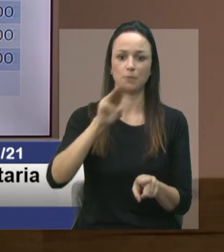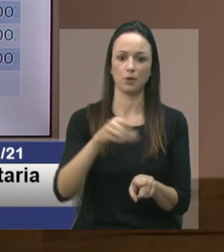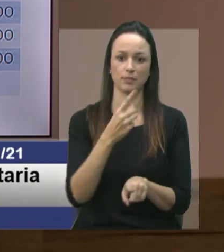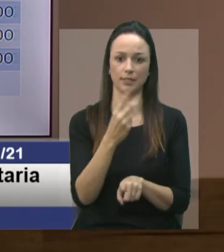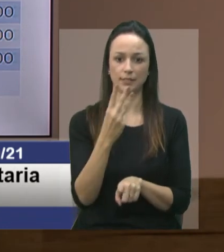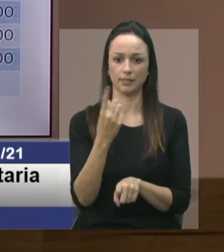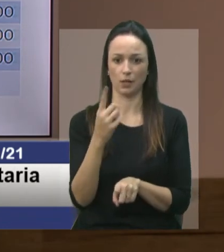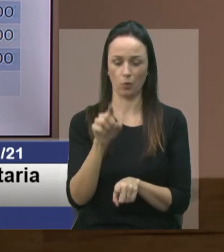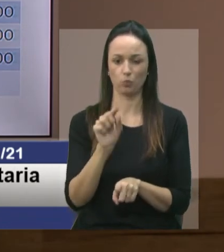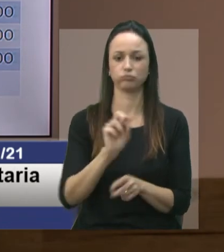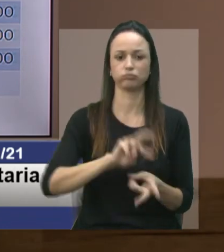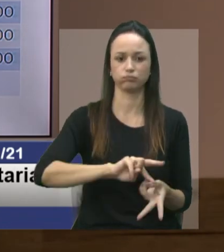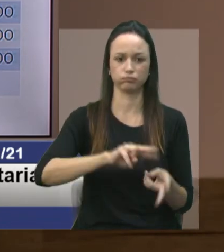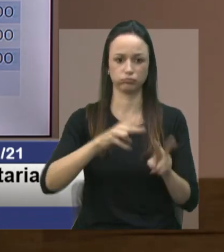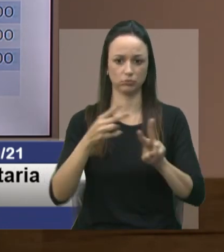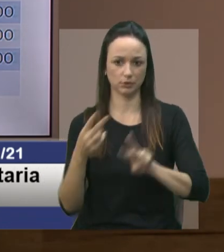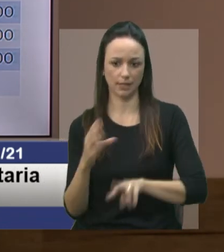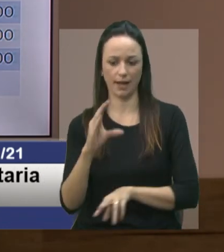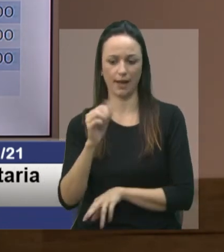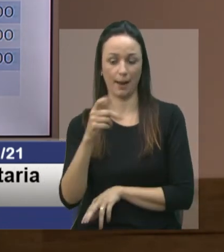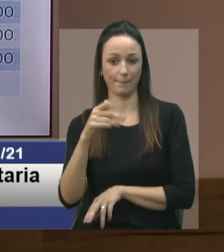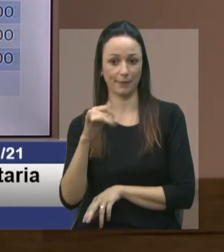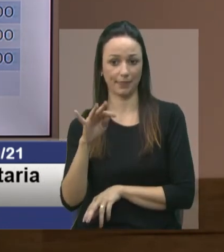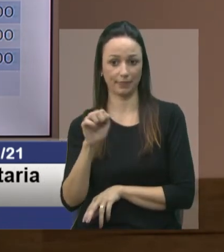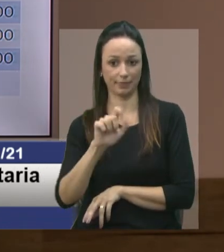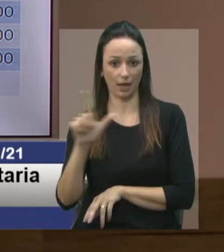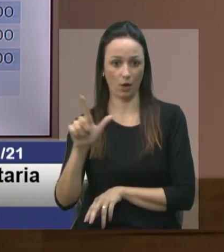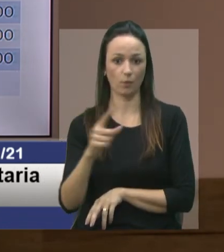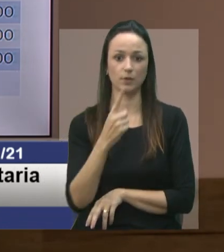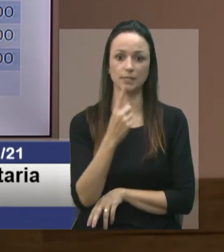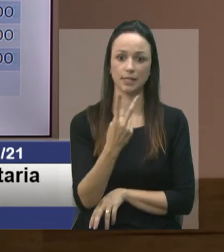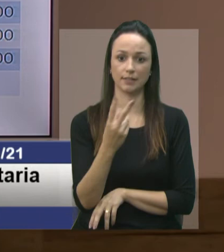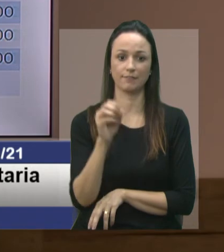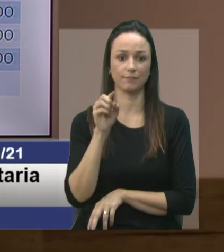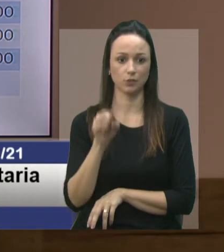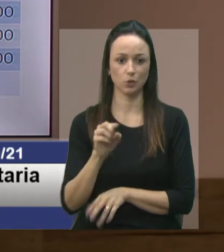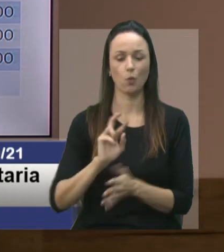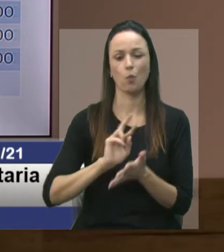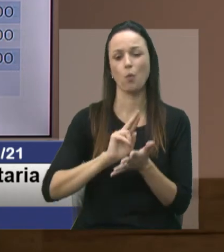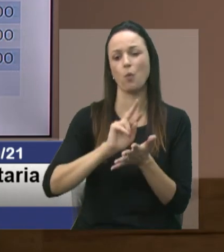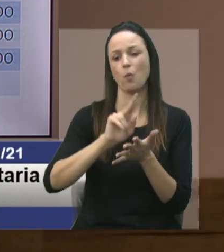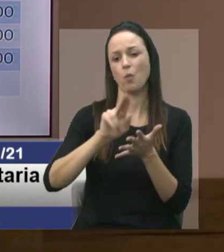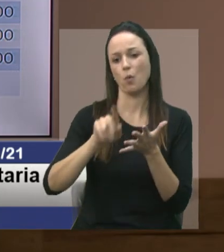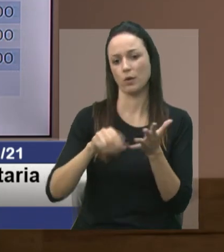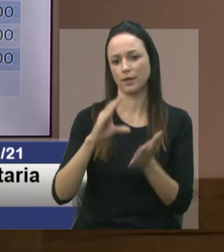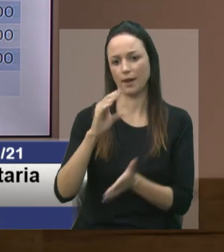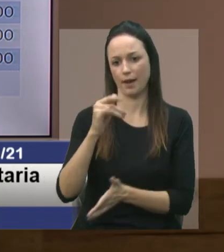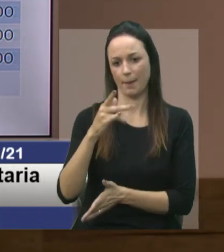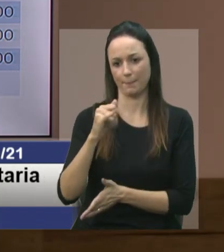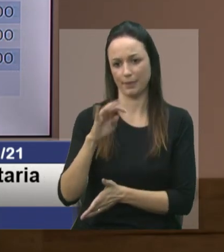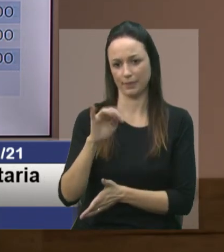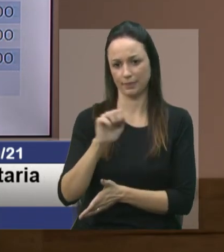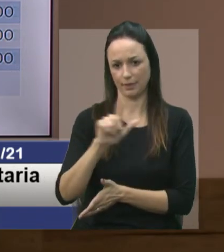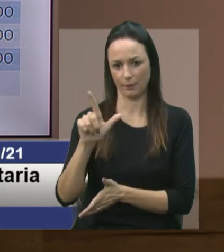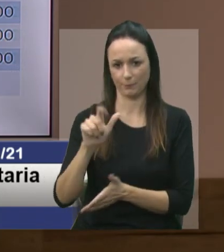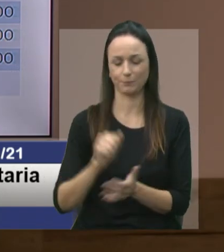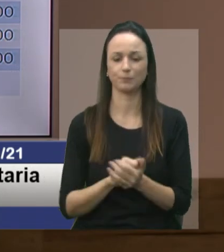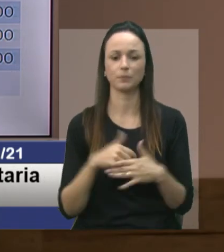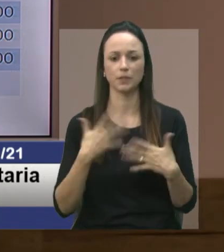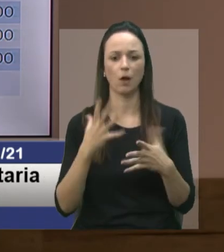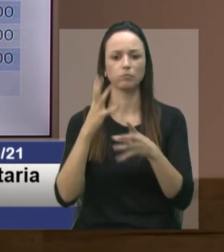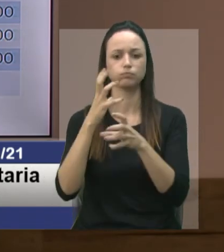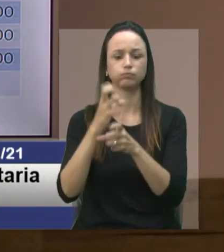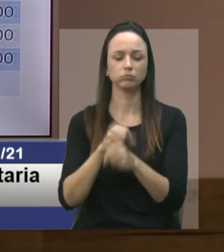R$ 17.131.000 de transferências de capital e R$ 120.000 de outras receitas de capital. Estamos estimando o